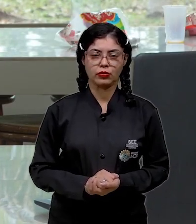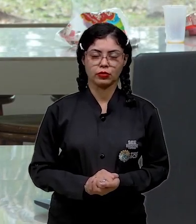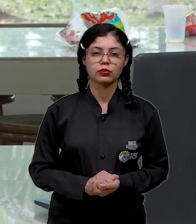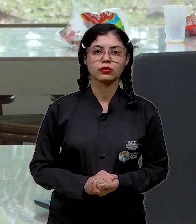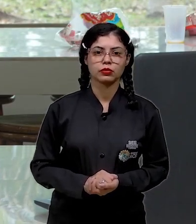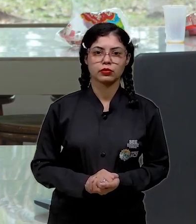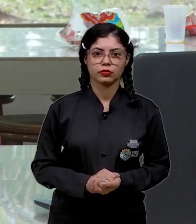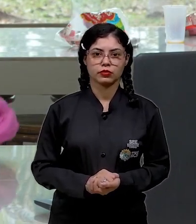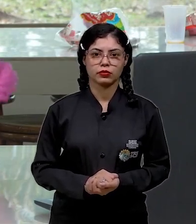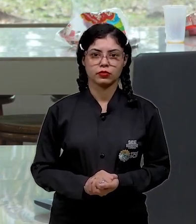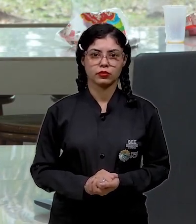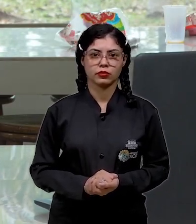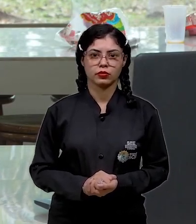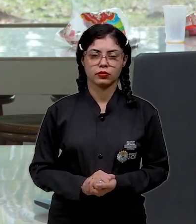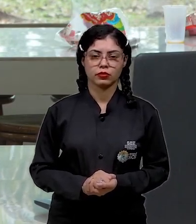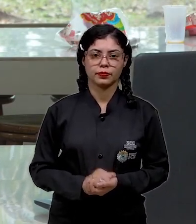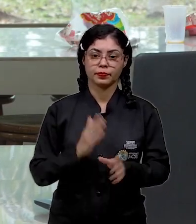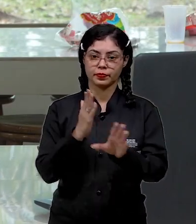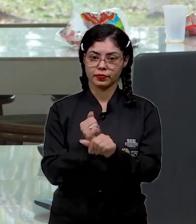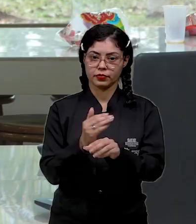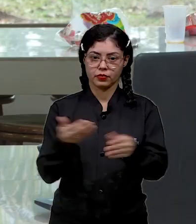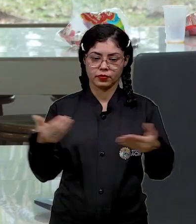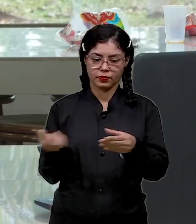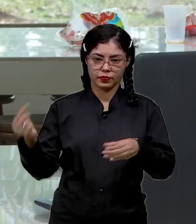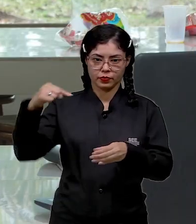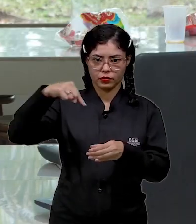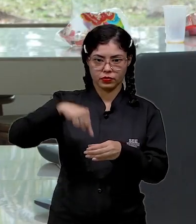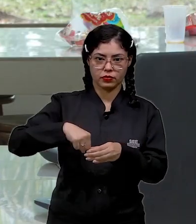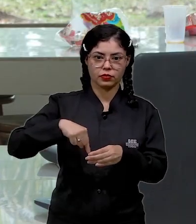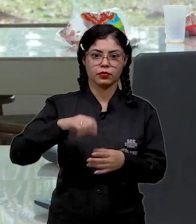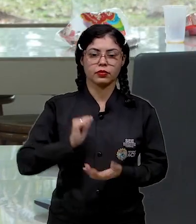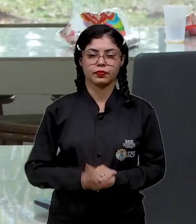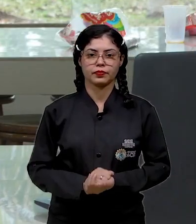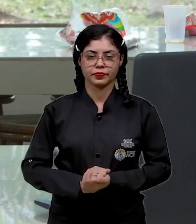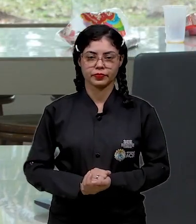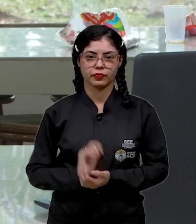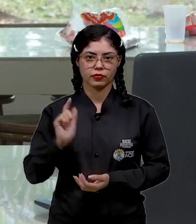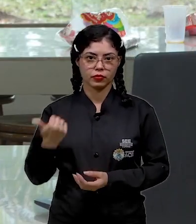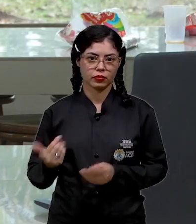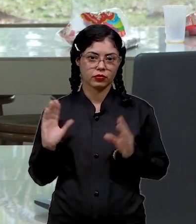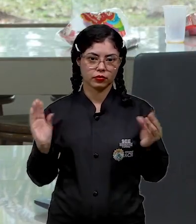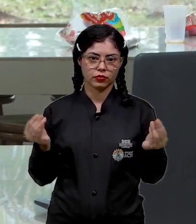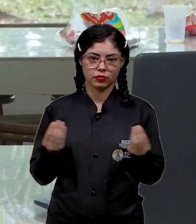E vamos adicionar aqui o nosso Erlenmeyer.